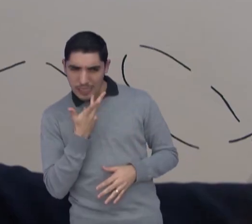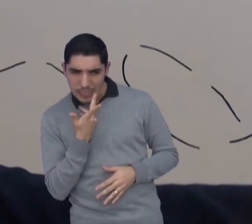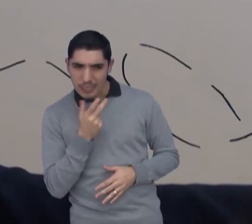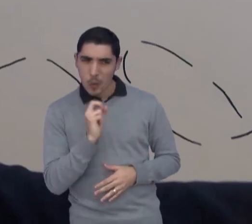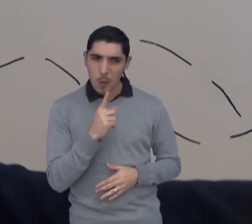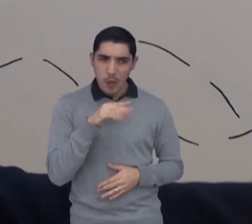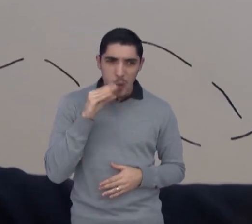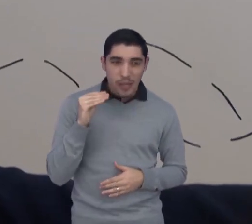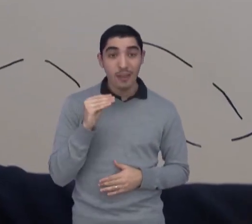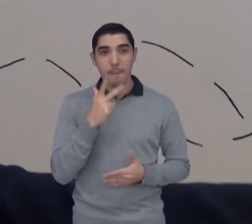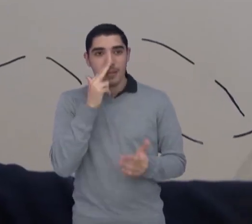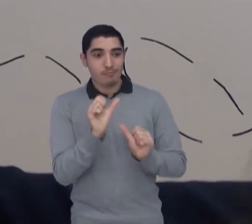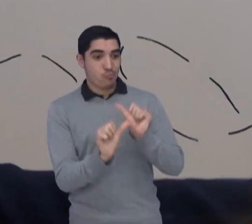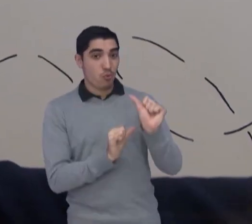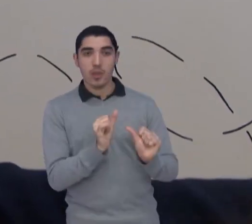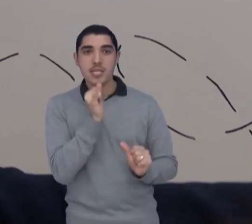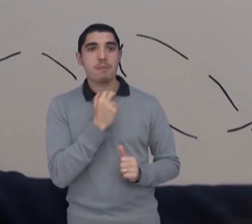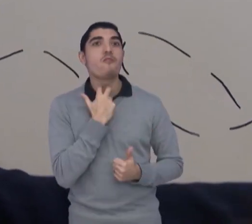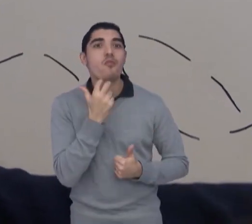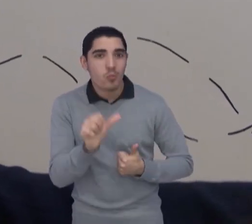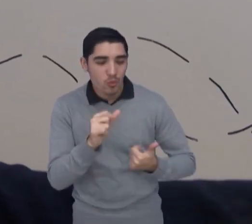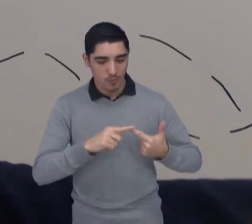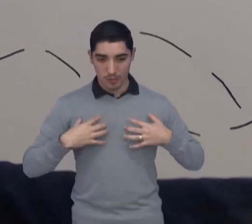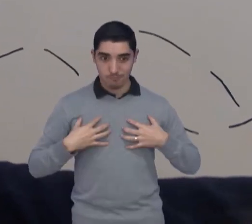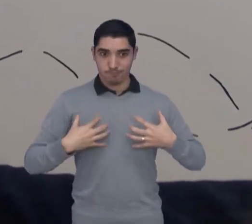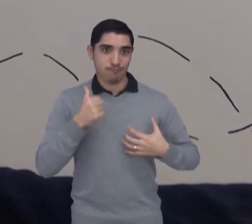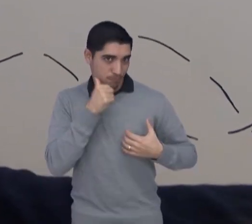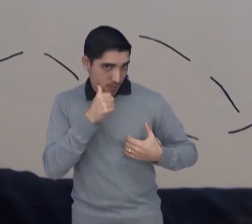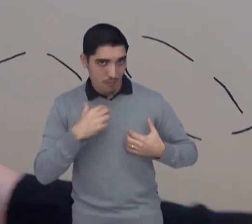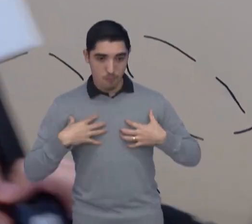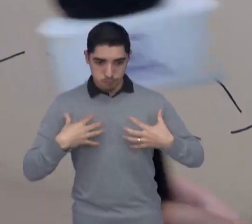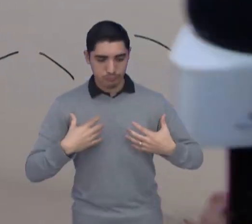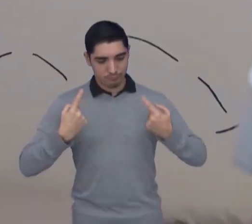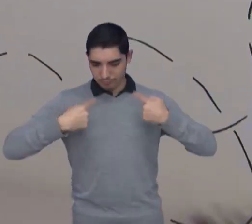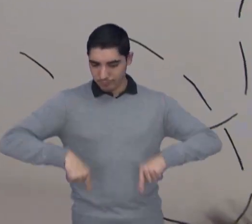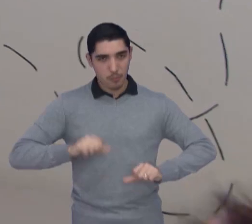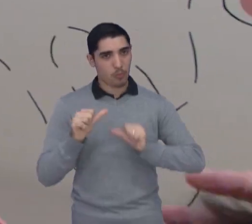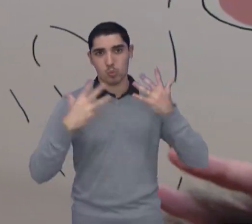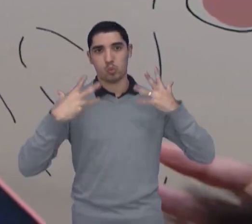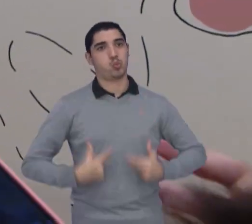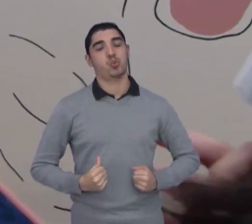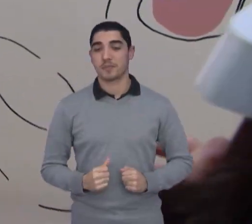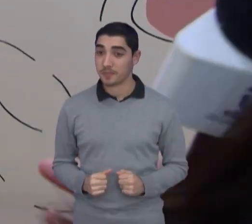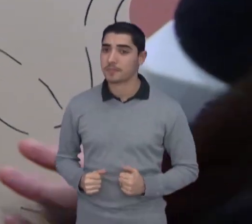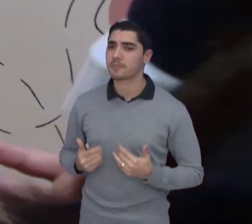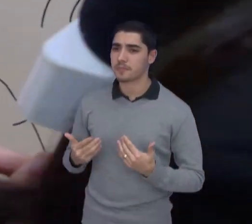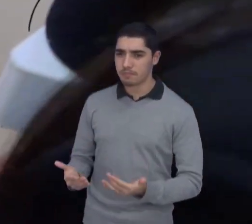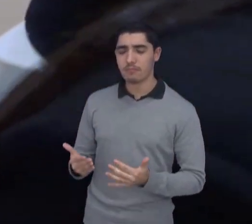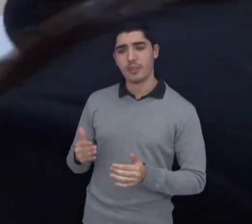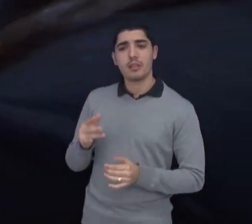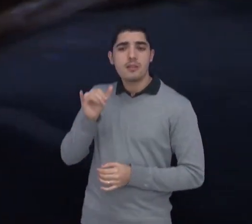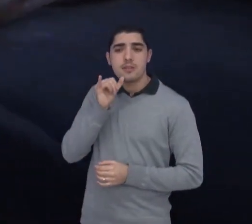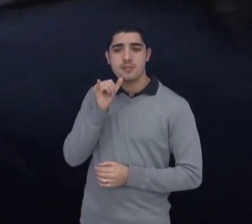muitas mudanças. Voz, mama, um monte de alteração. E, doutora, quando precisa, né,